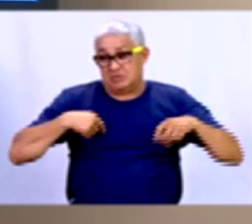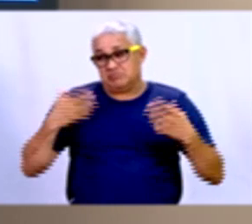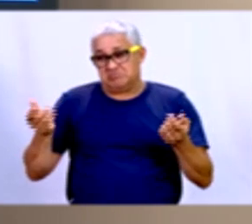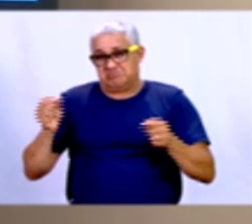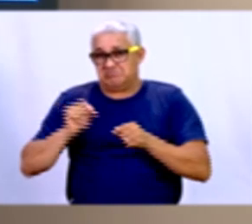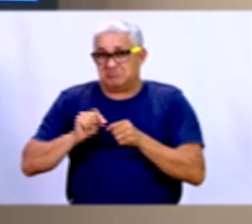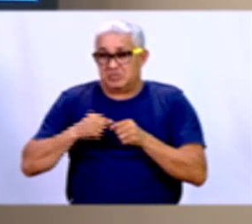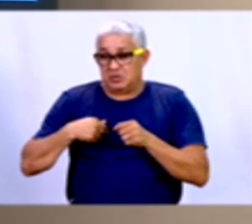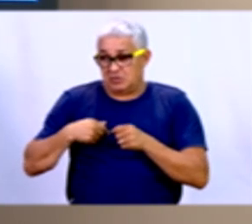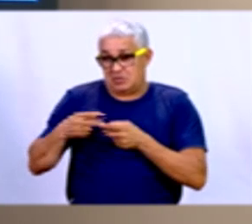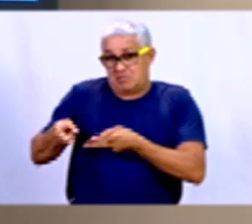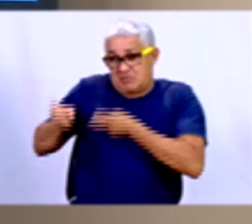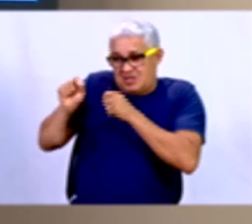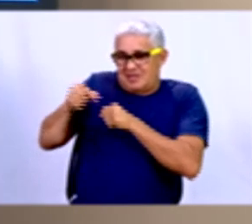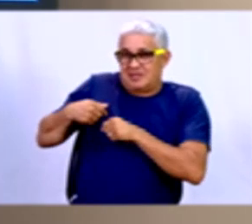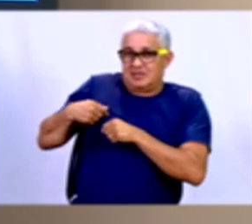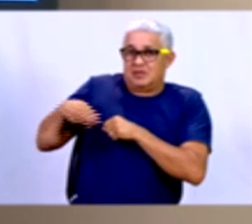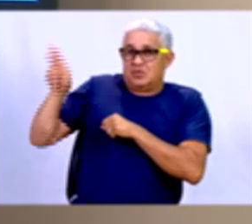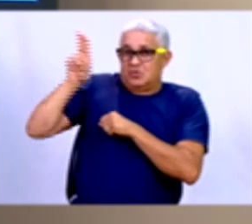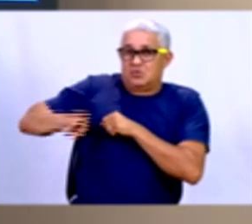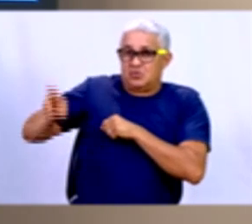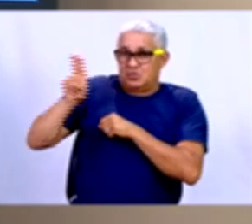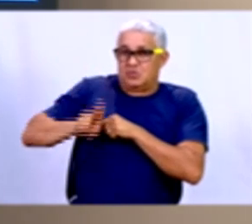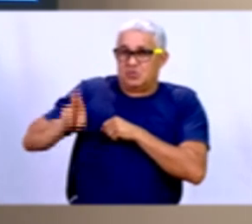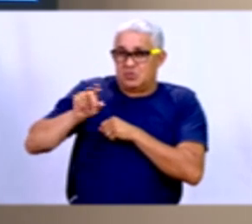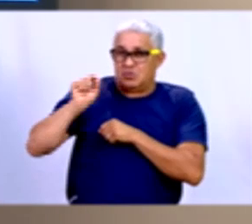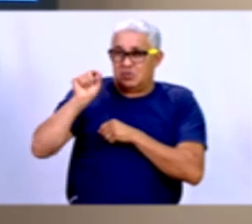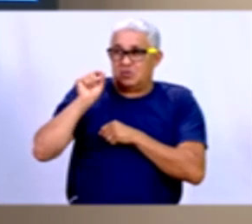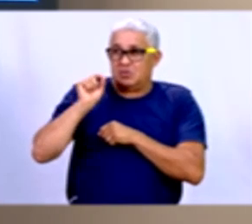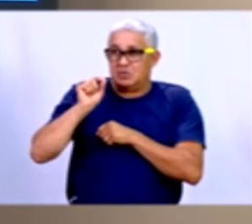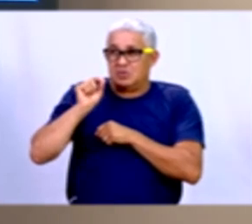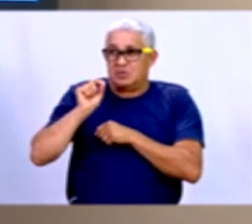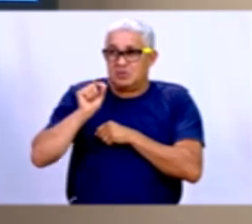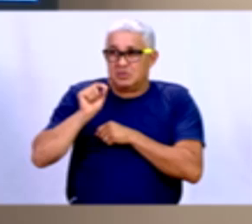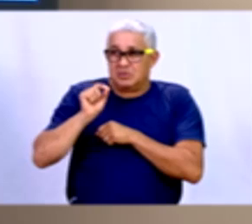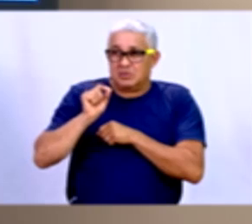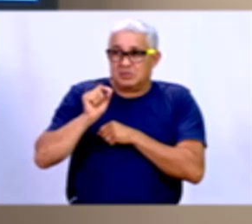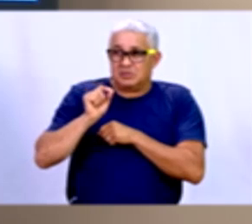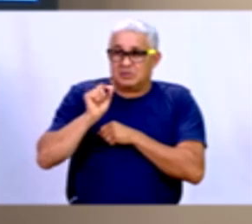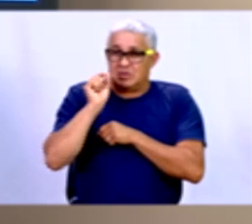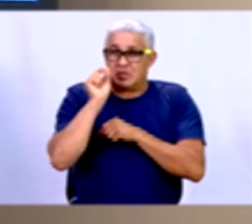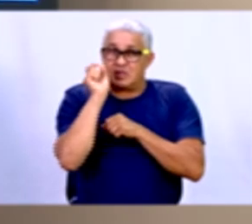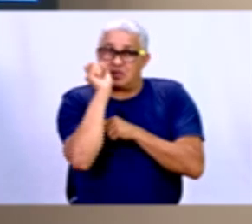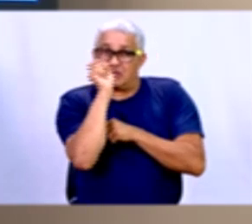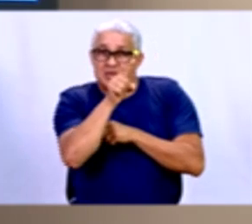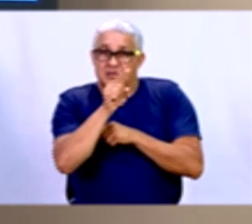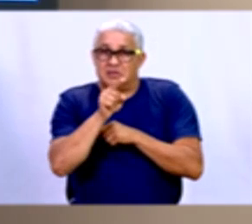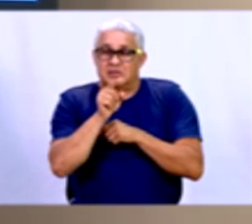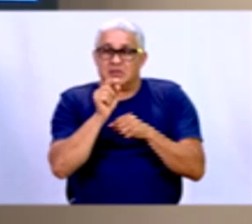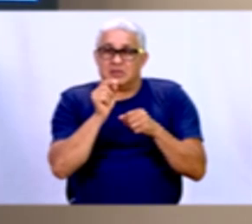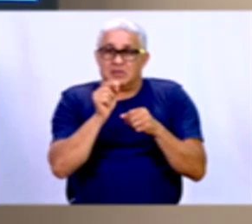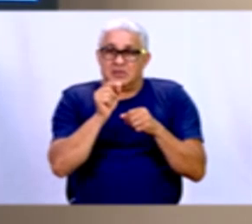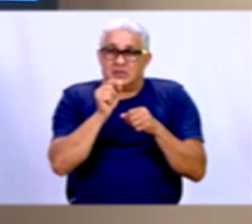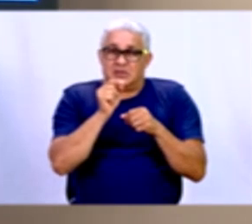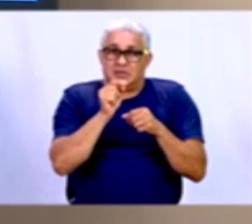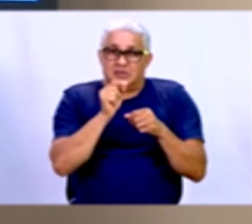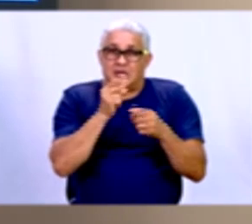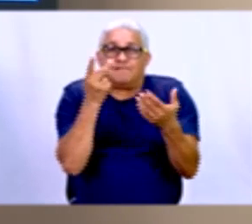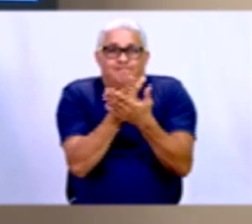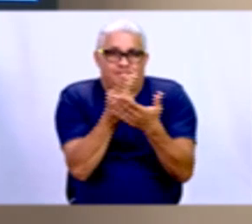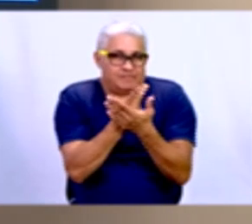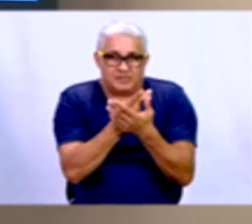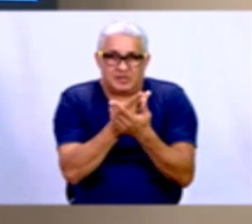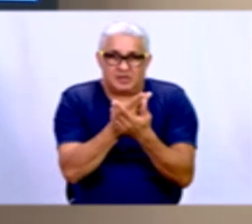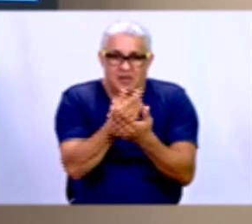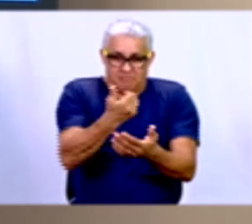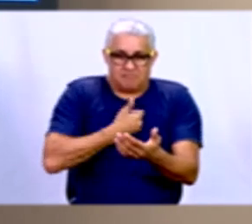eu observei o seguinte, que quando a gente usa o aplicativo e tenta lá fazer o check-in, dá erro no aplicativo, pelo menos das últimas vezes